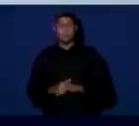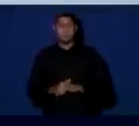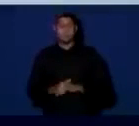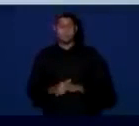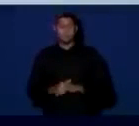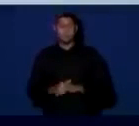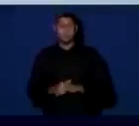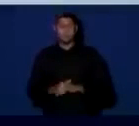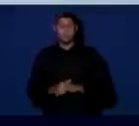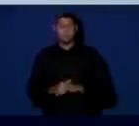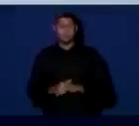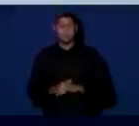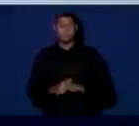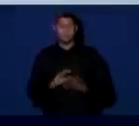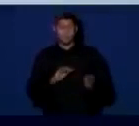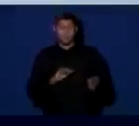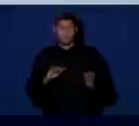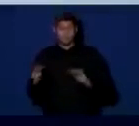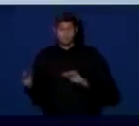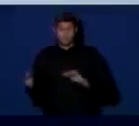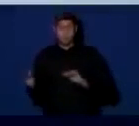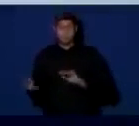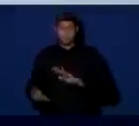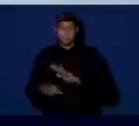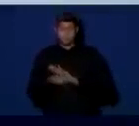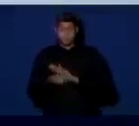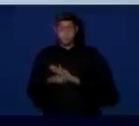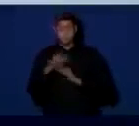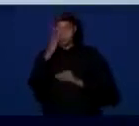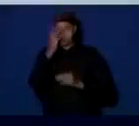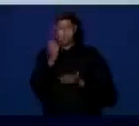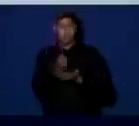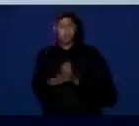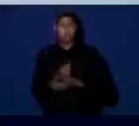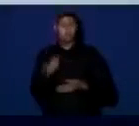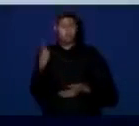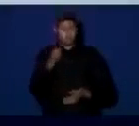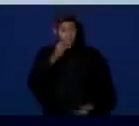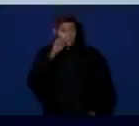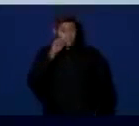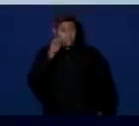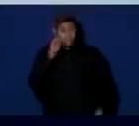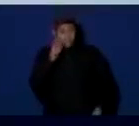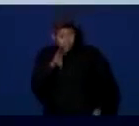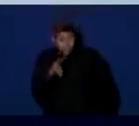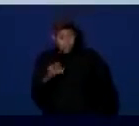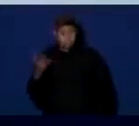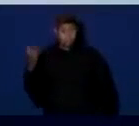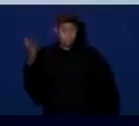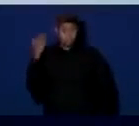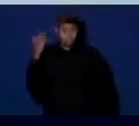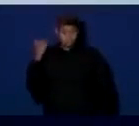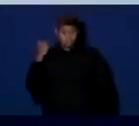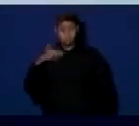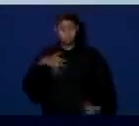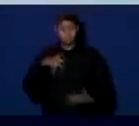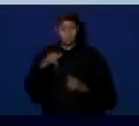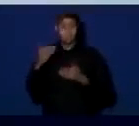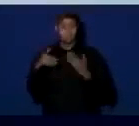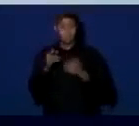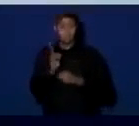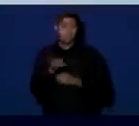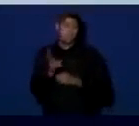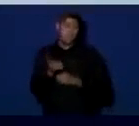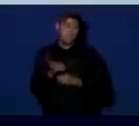passando para o índice ao consumidor. E o que a gente viu recentemente no mundo desenvolvido é a